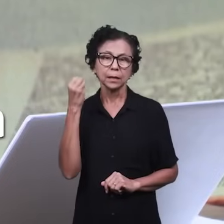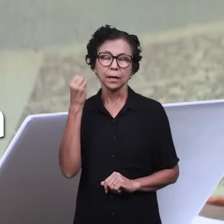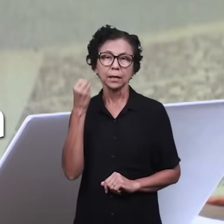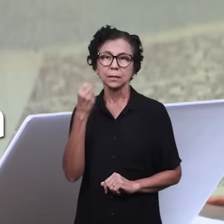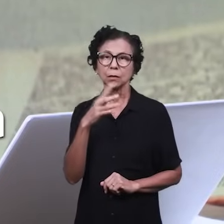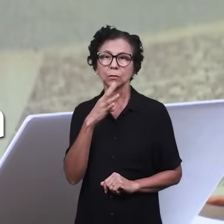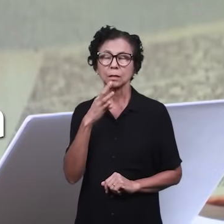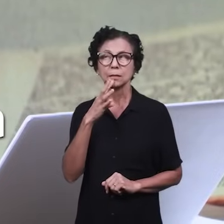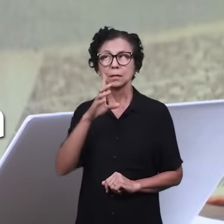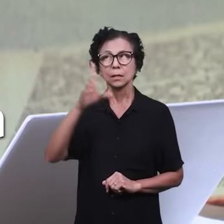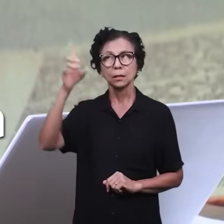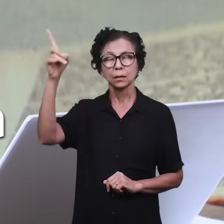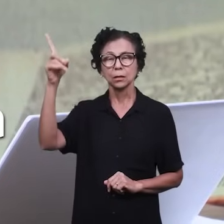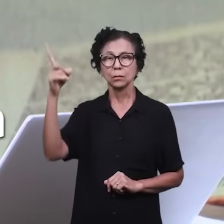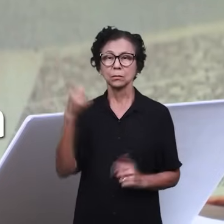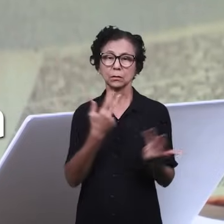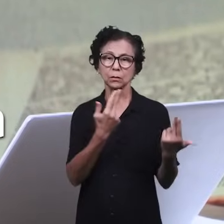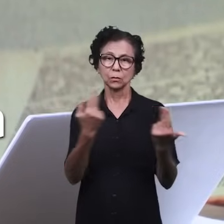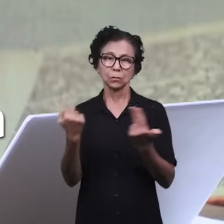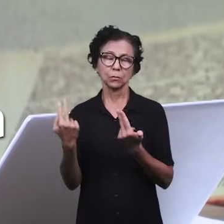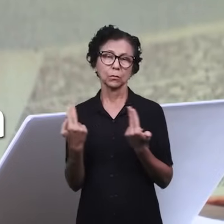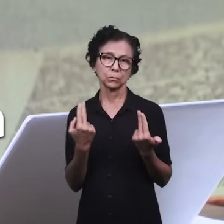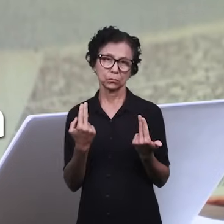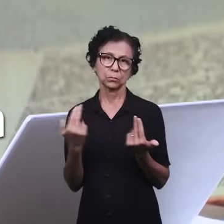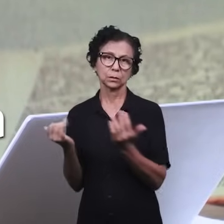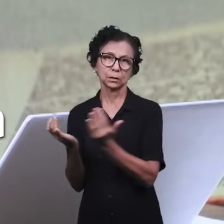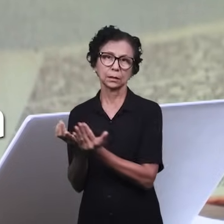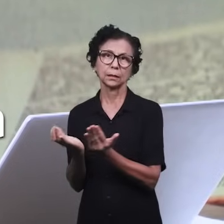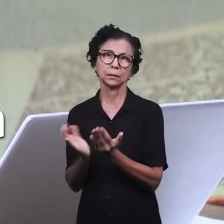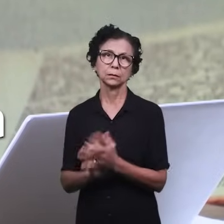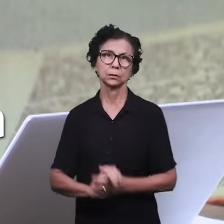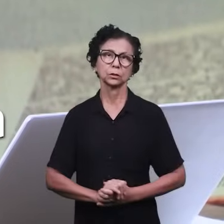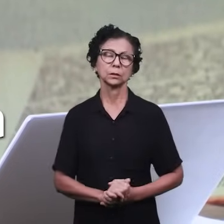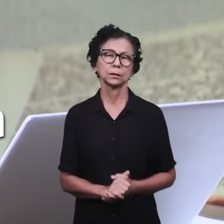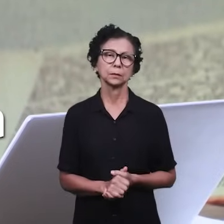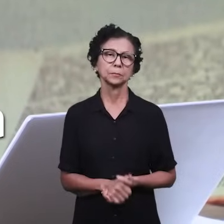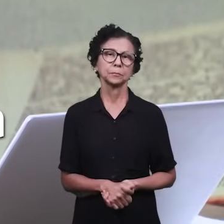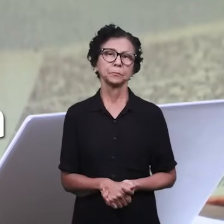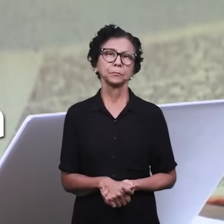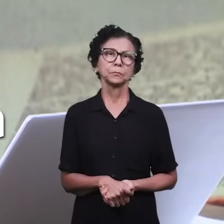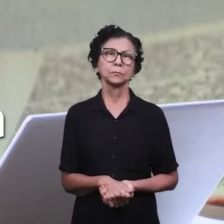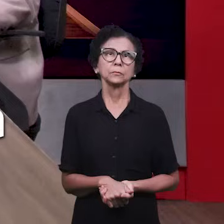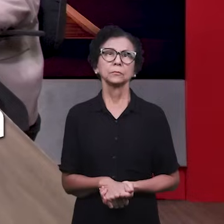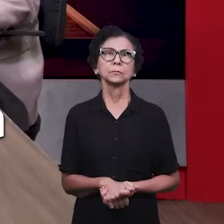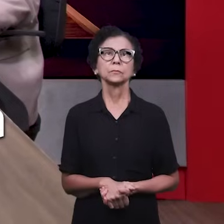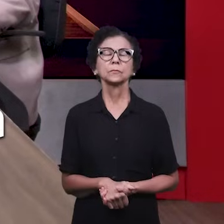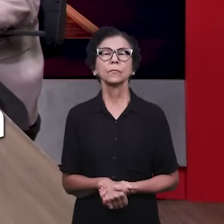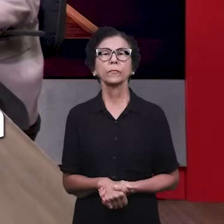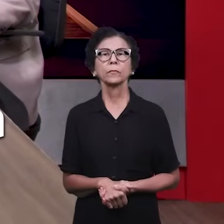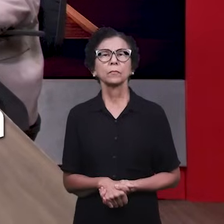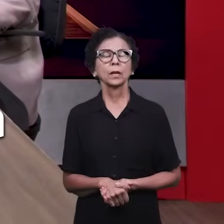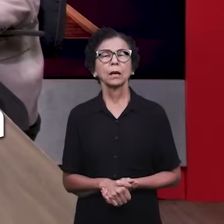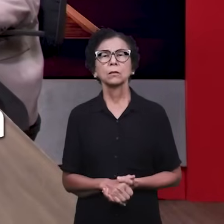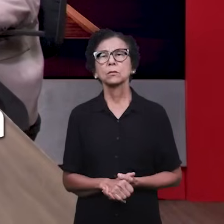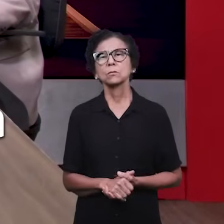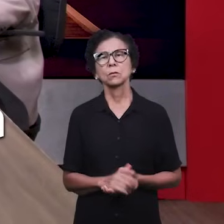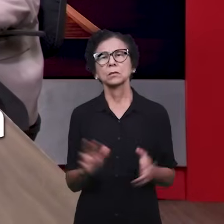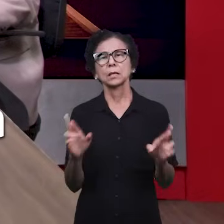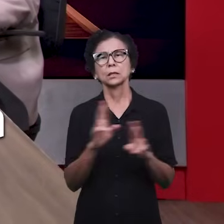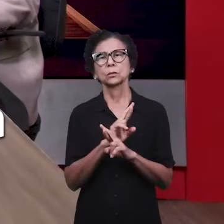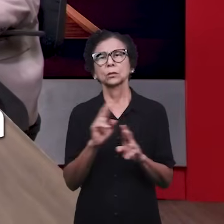Para Platão, você vai ver nos livros que fala sobre ele, como é que ele tinha a visão sobre o divino, né? Ele fala até sobre o divino,